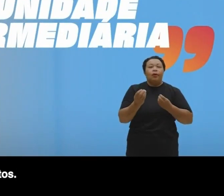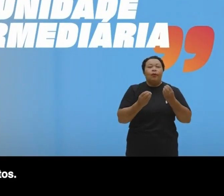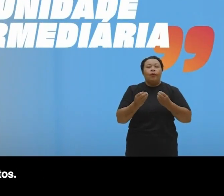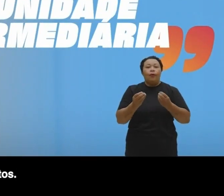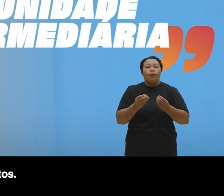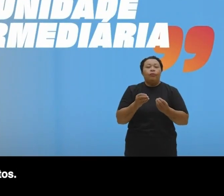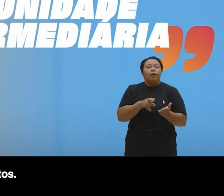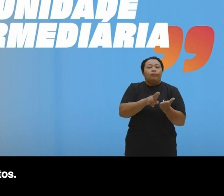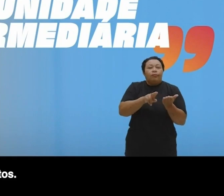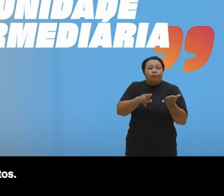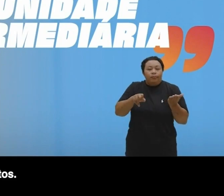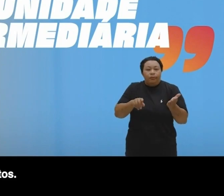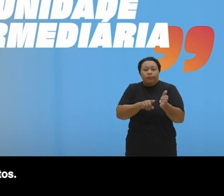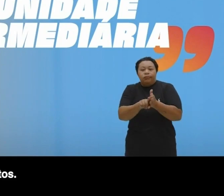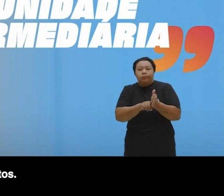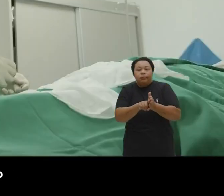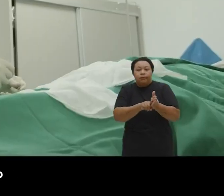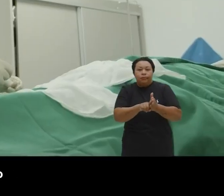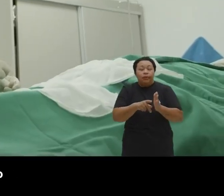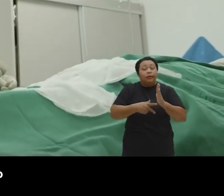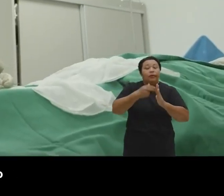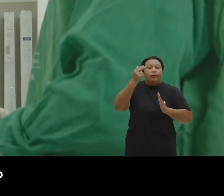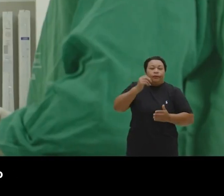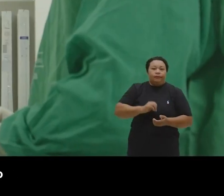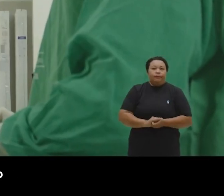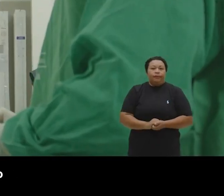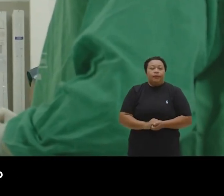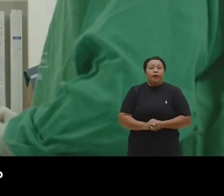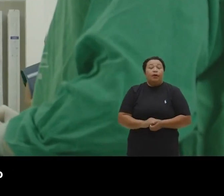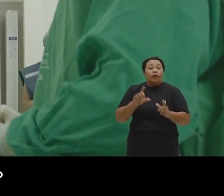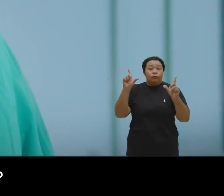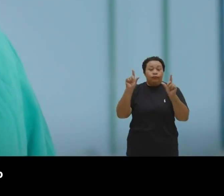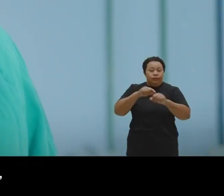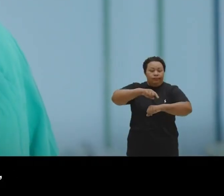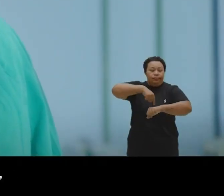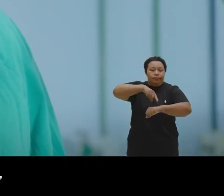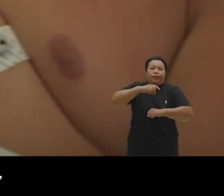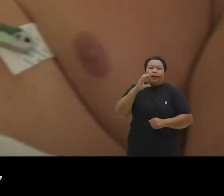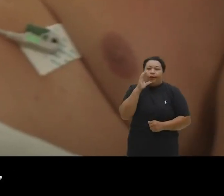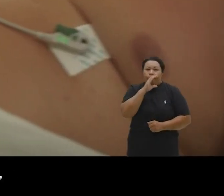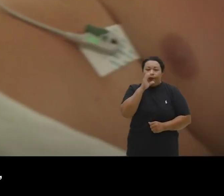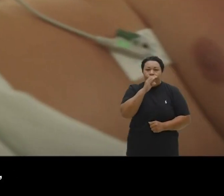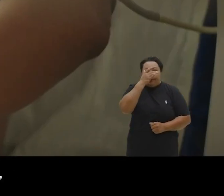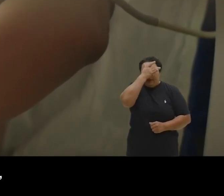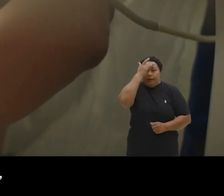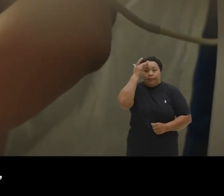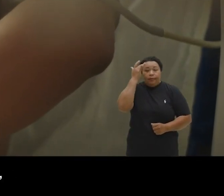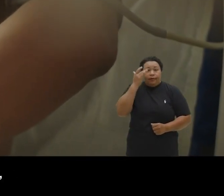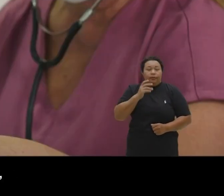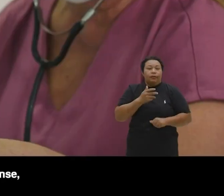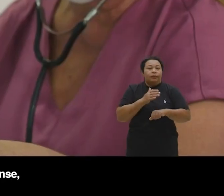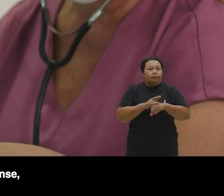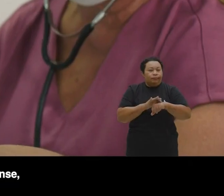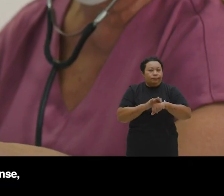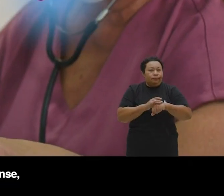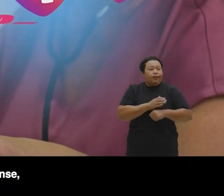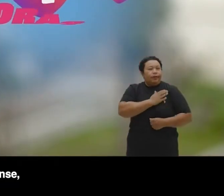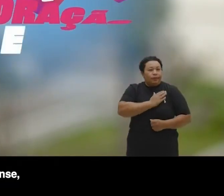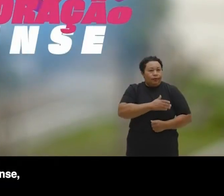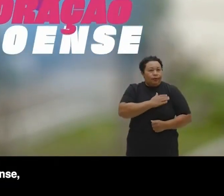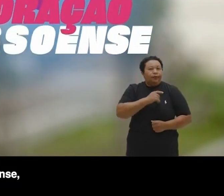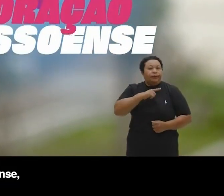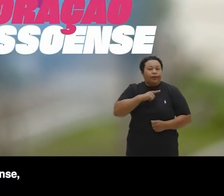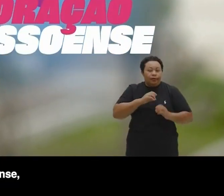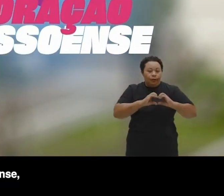entre internações, exames e procedimentos. E para reduzir o tempo de atendimento de urgência para pacientes cardíacos, Cícero